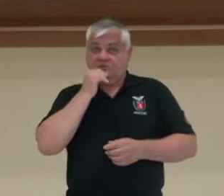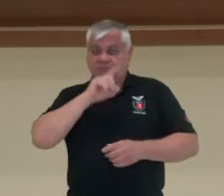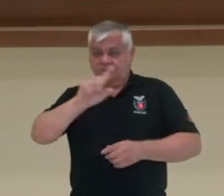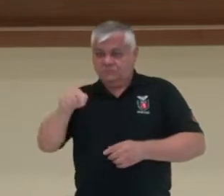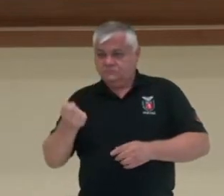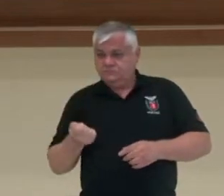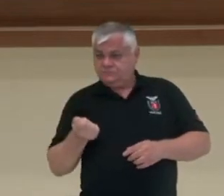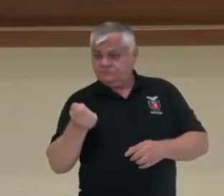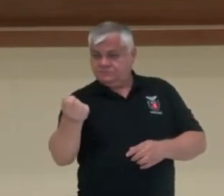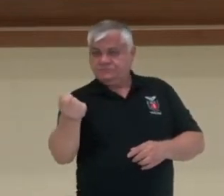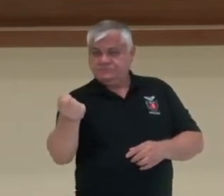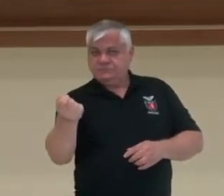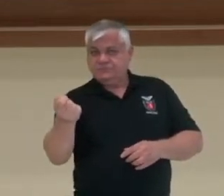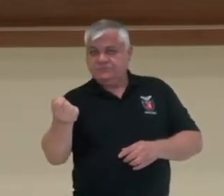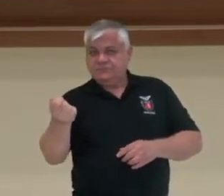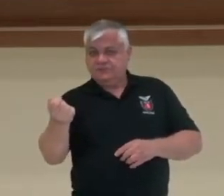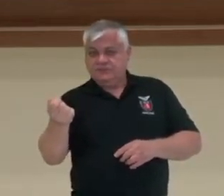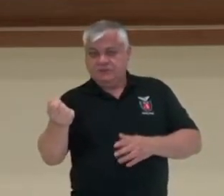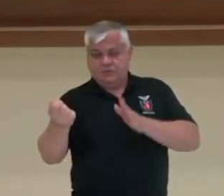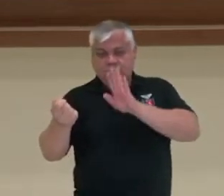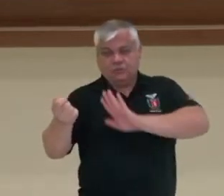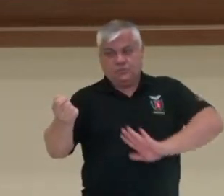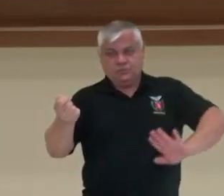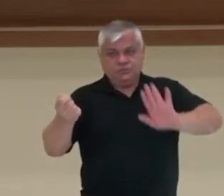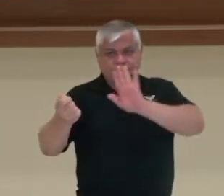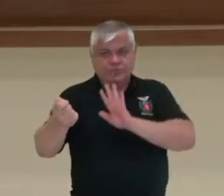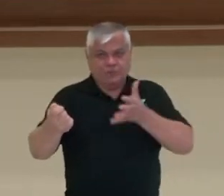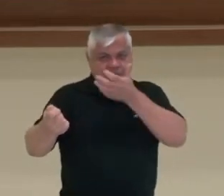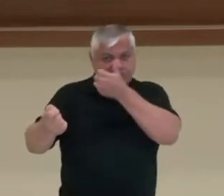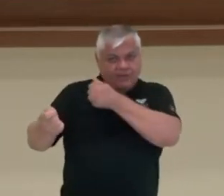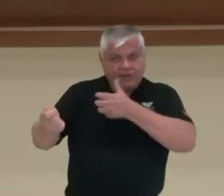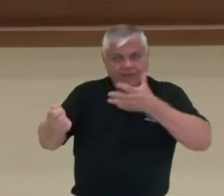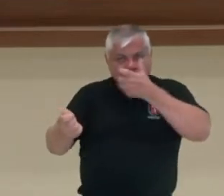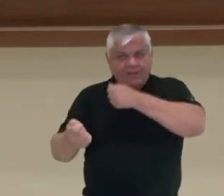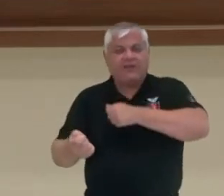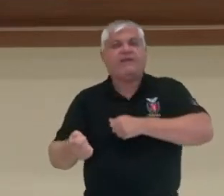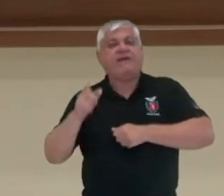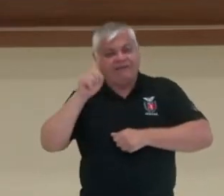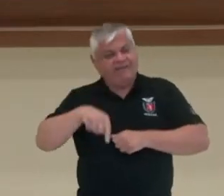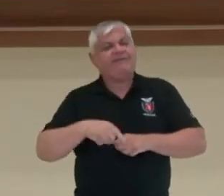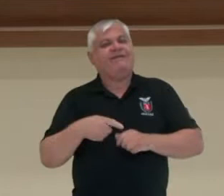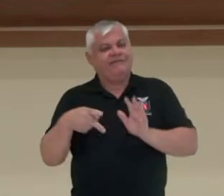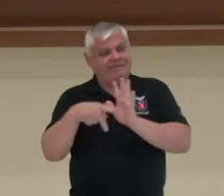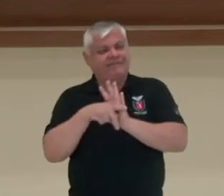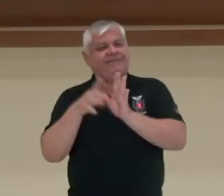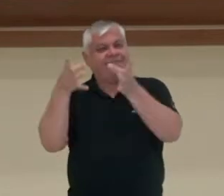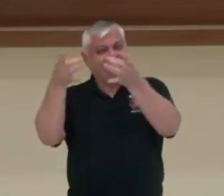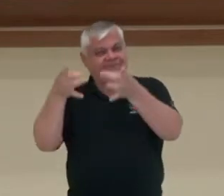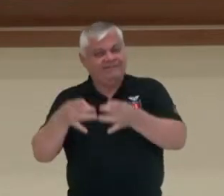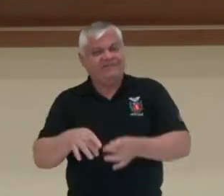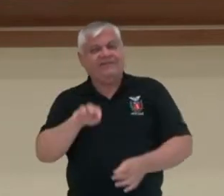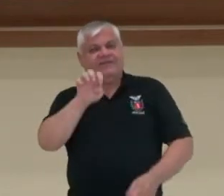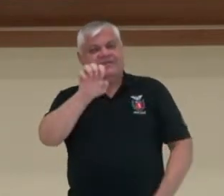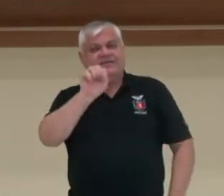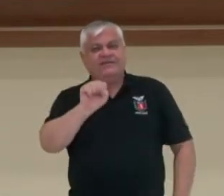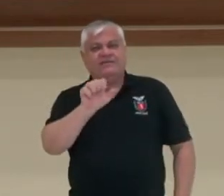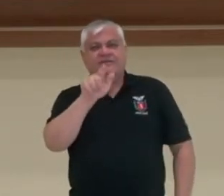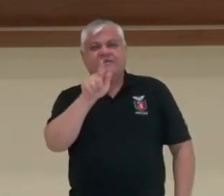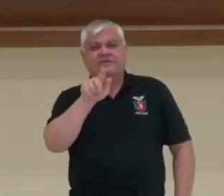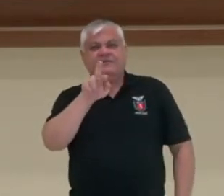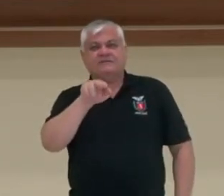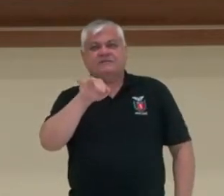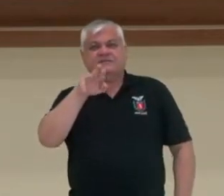uma lâmina e evitar que ele toque primeiro em mim, tá? Então, basicamente, isso é a esgrima,